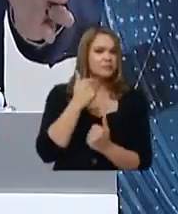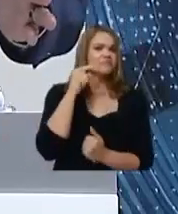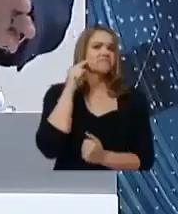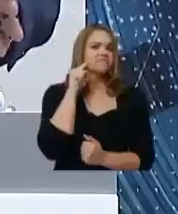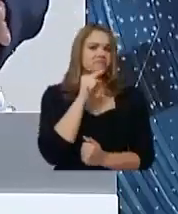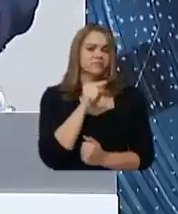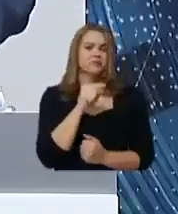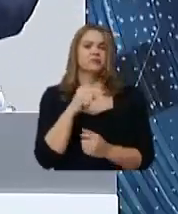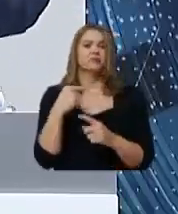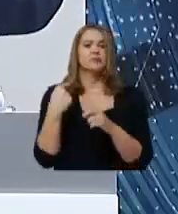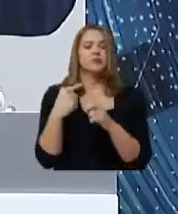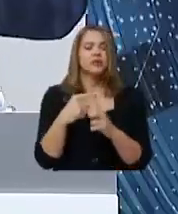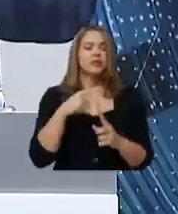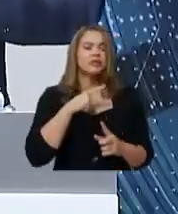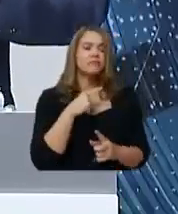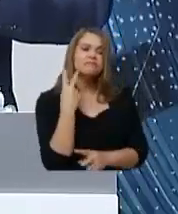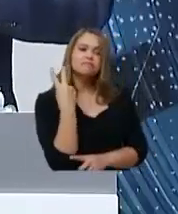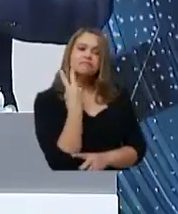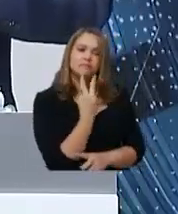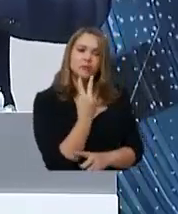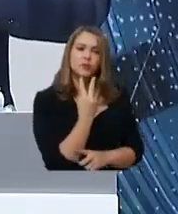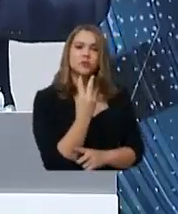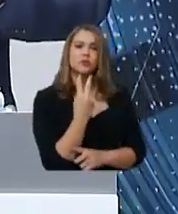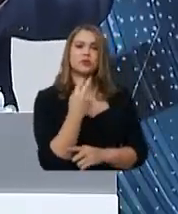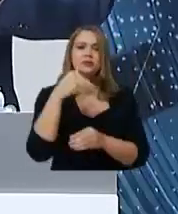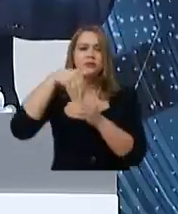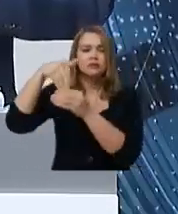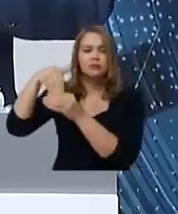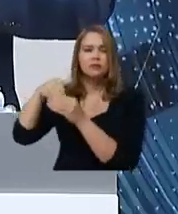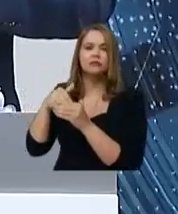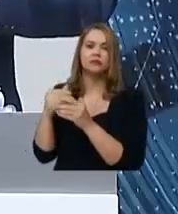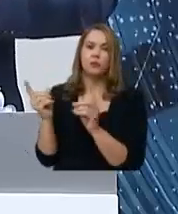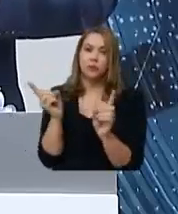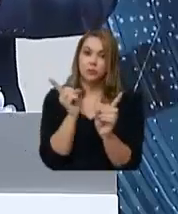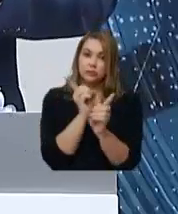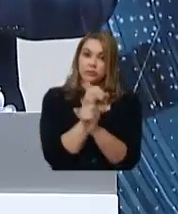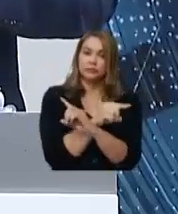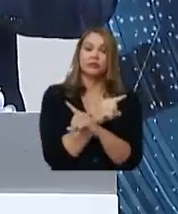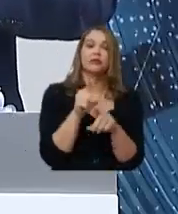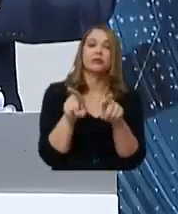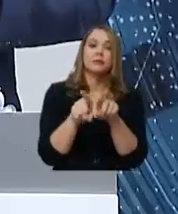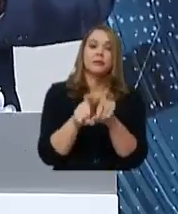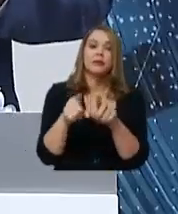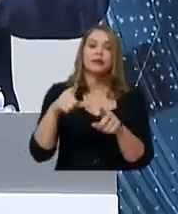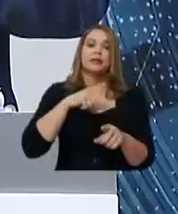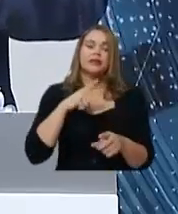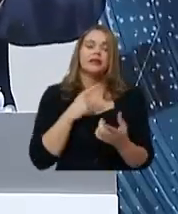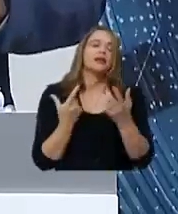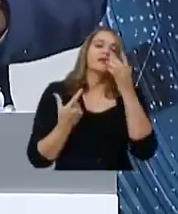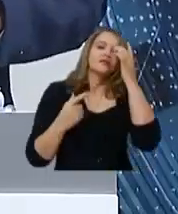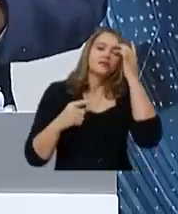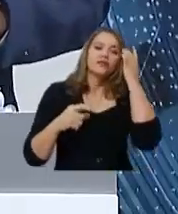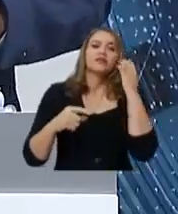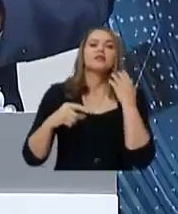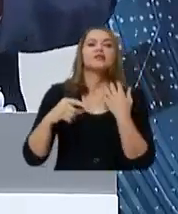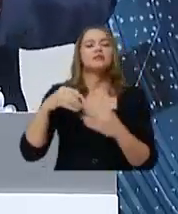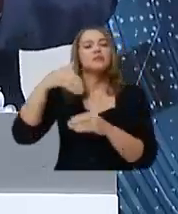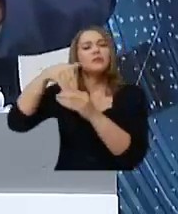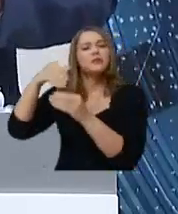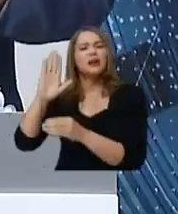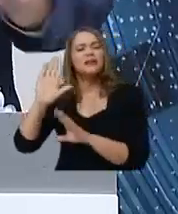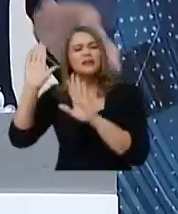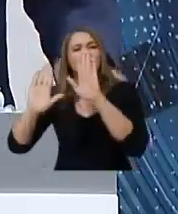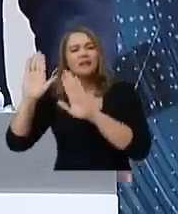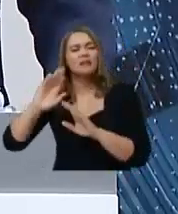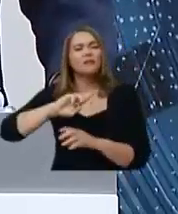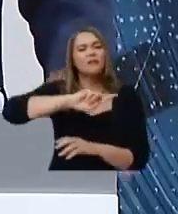candidaturas de oposição a minha a de Valmir de francisquinho a de Alessandro Vieira do Doutor Antônio